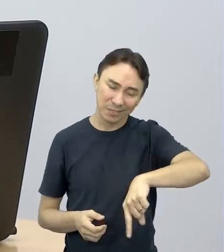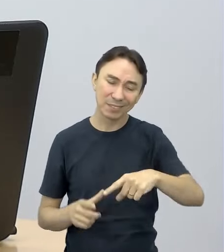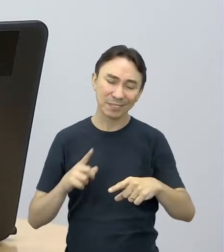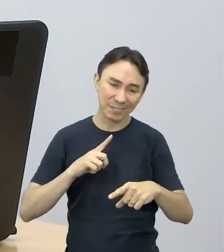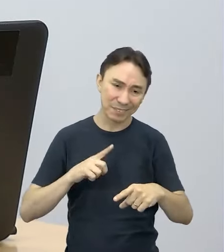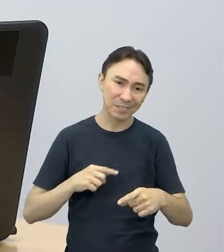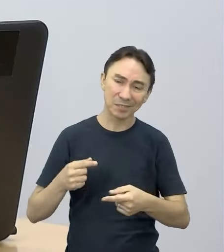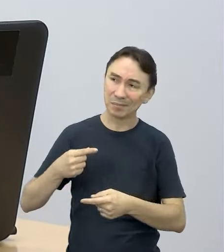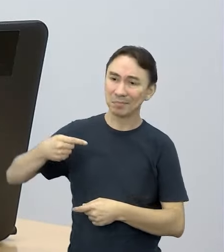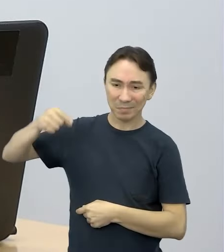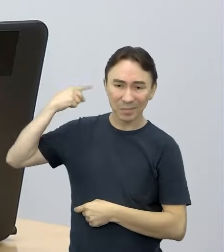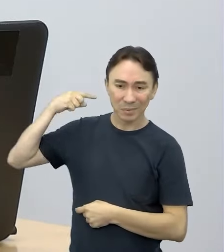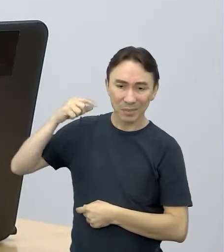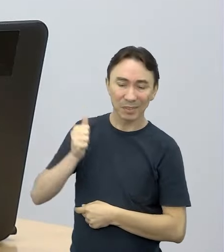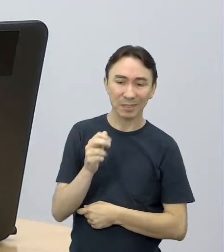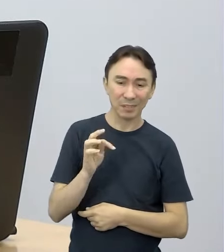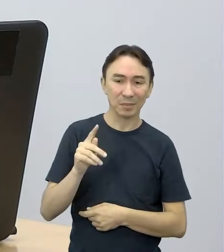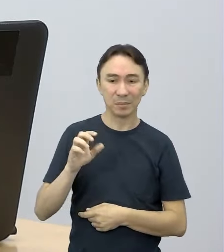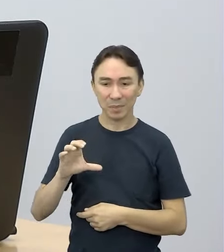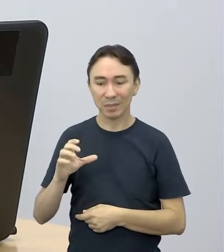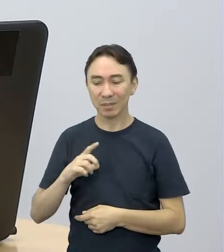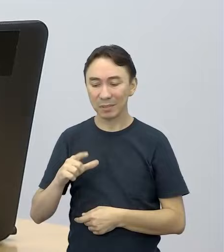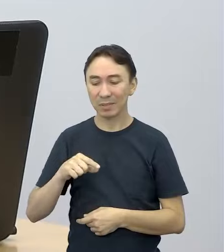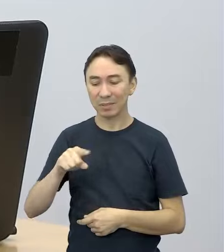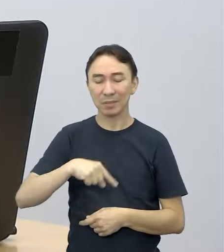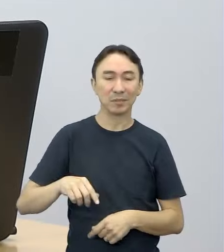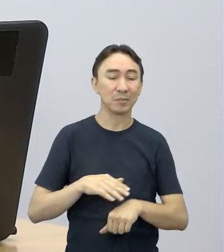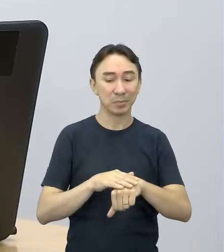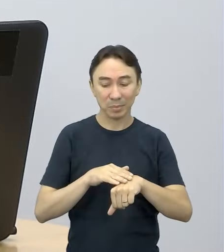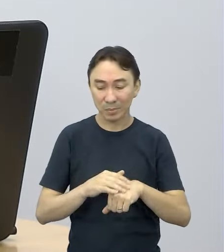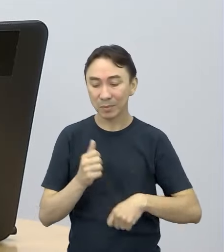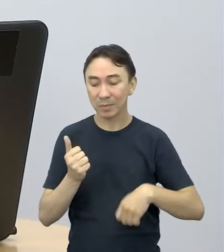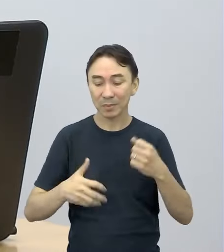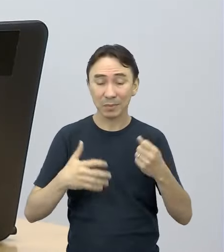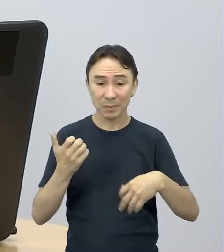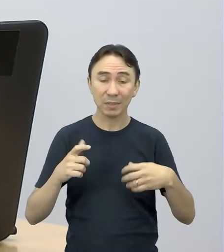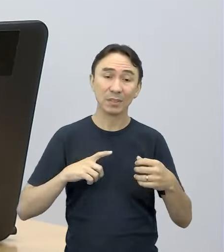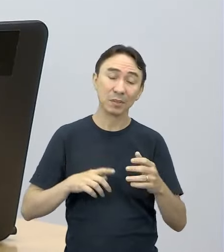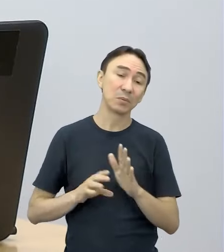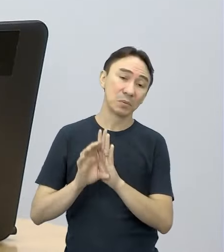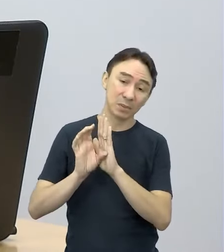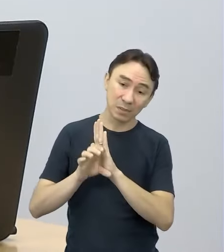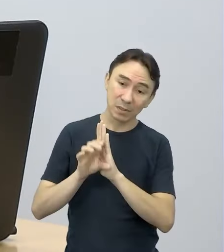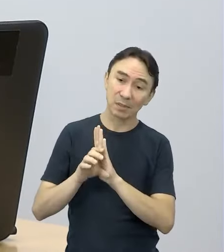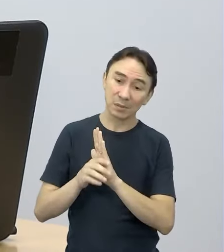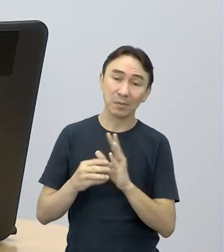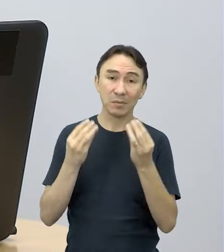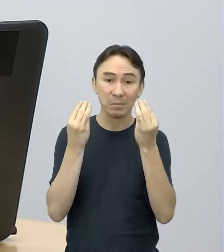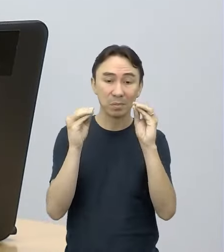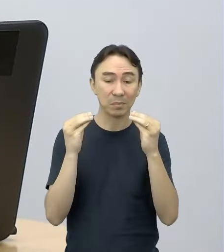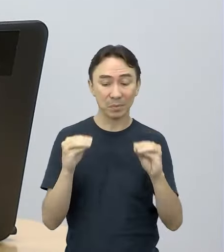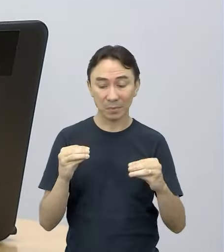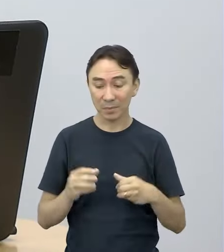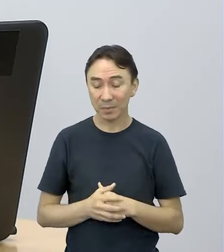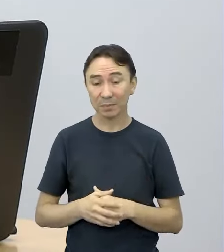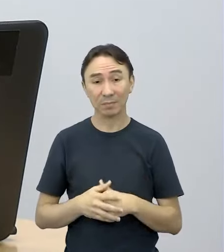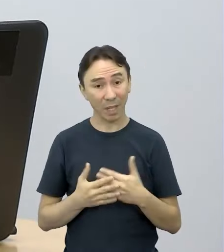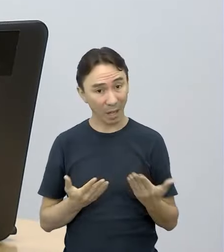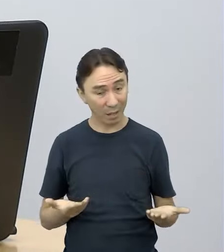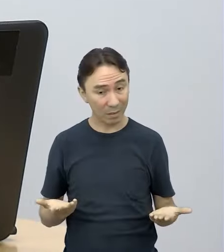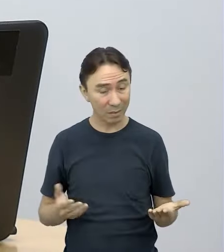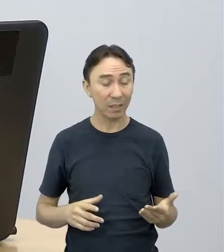gente debateu essa questão, né, desses conceitos que estão postos nessas atividades, né. Então, assim, essa integração, em